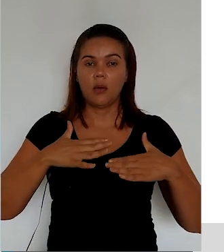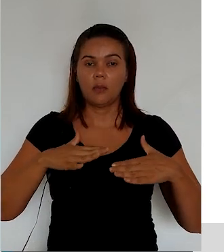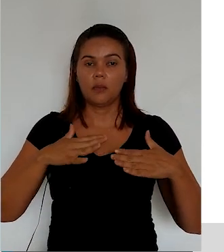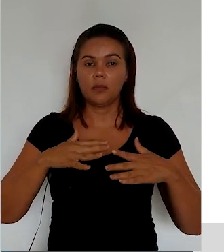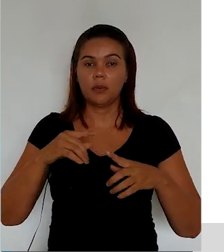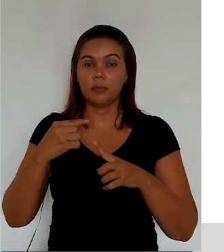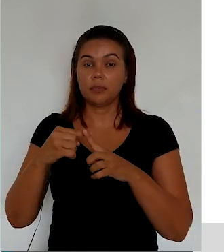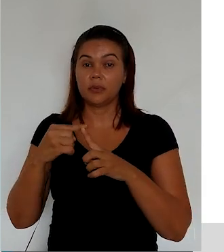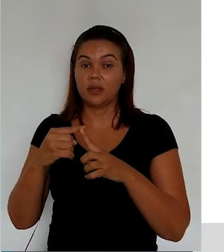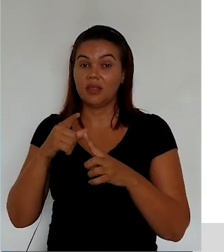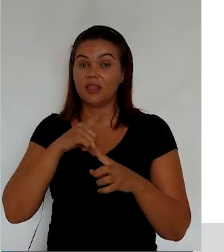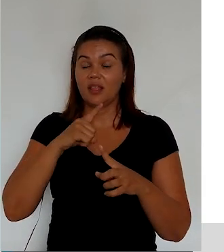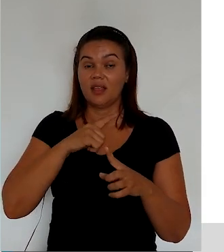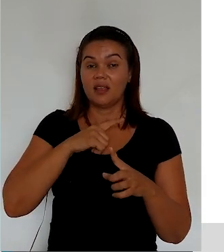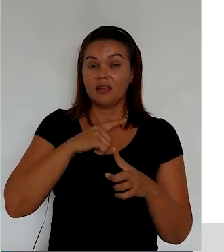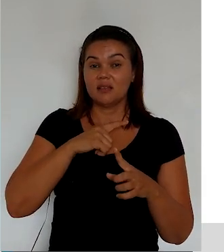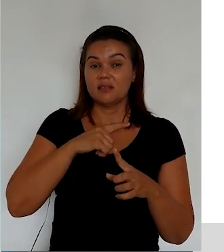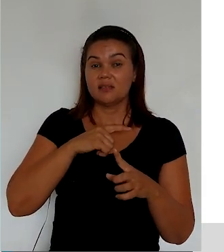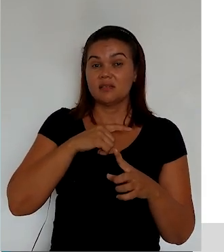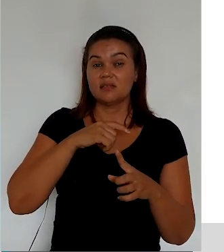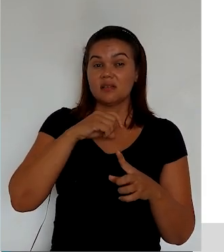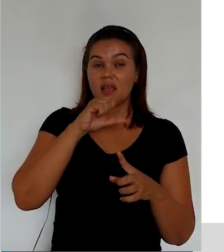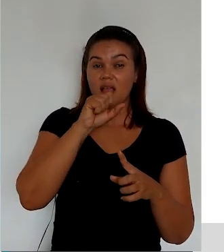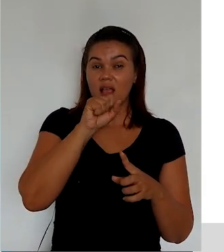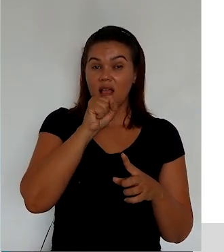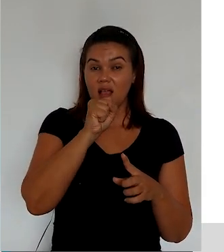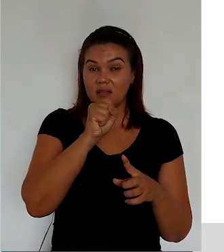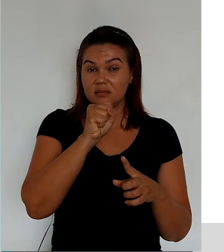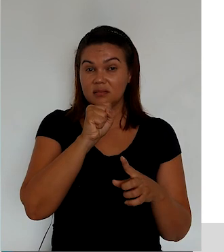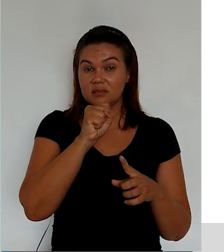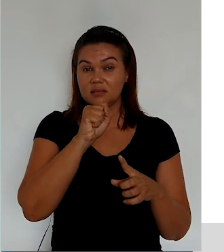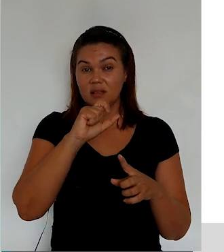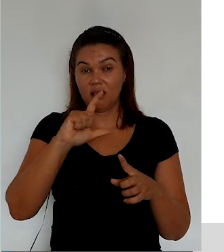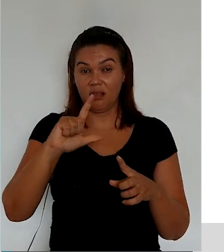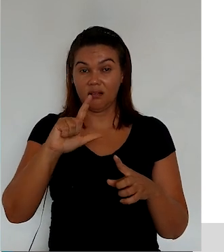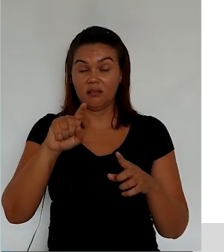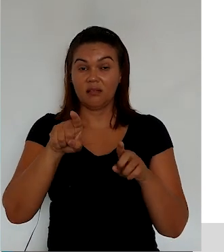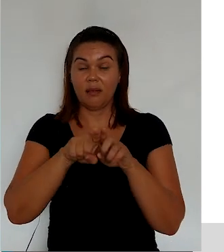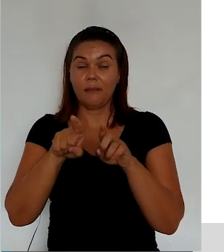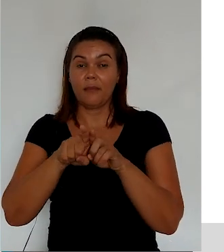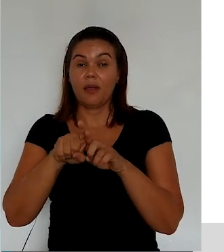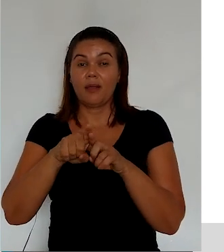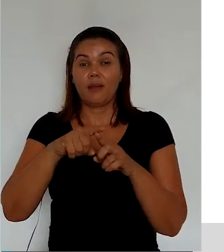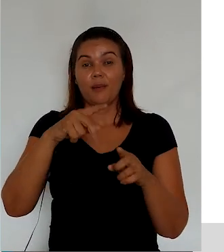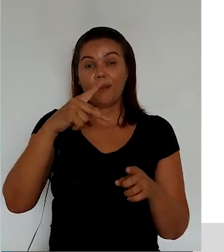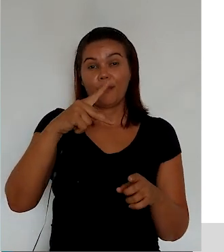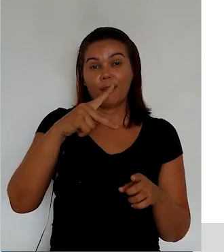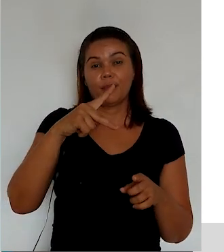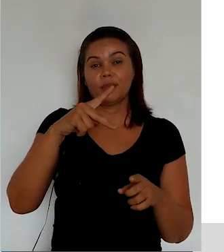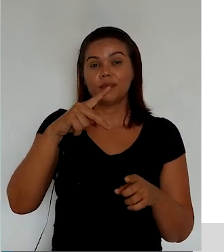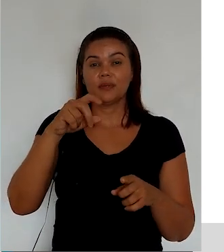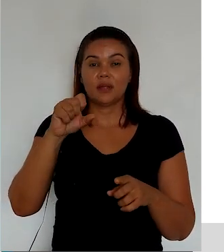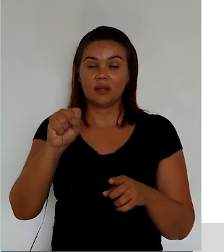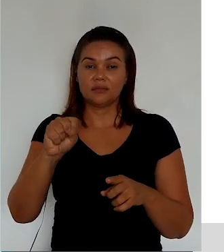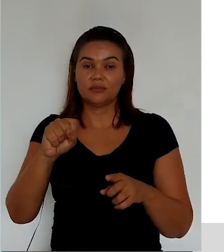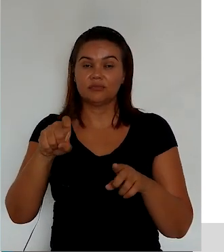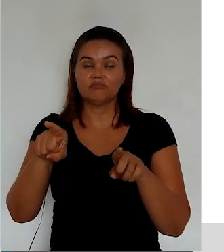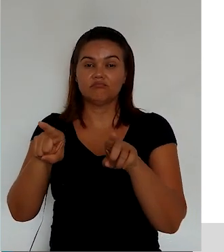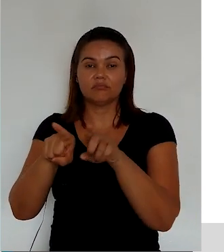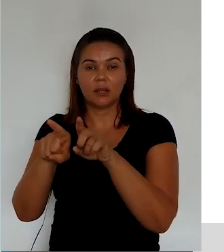dos canais de sódio e potássio distribuídos ao longo do axônio.